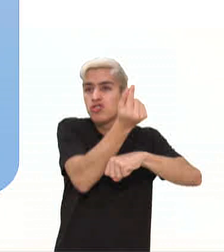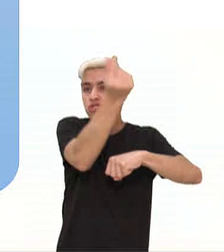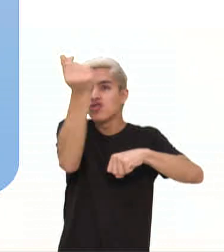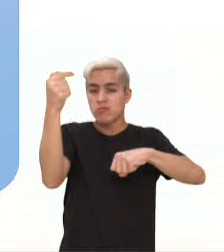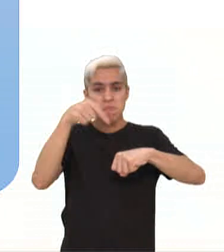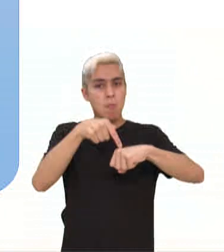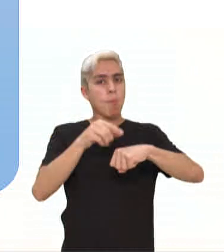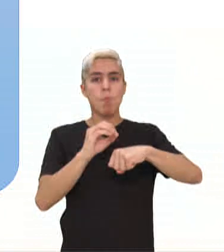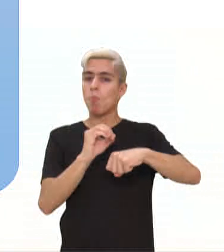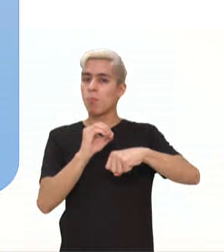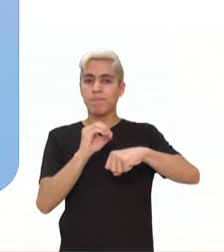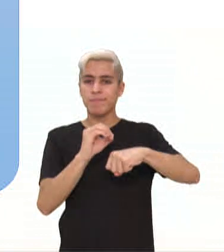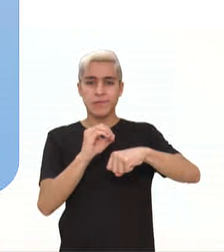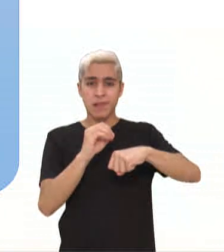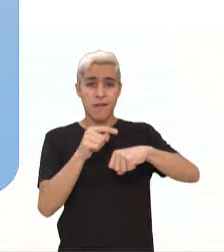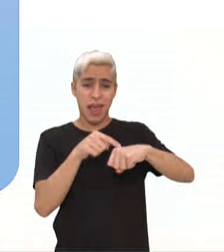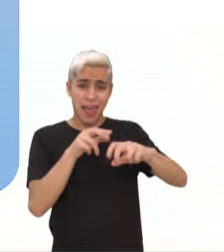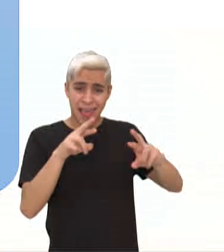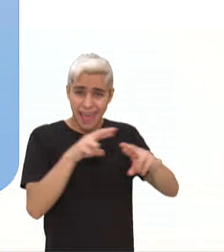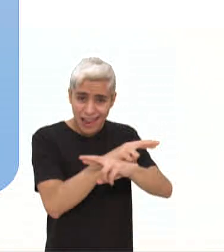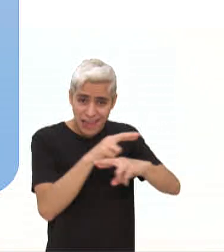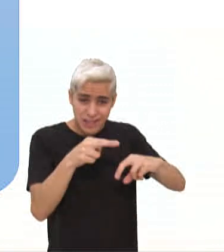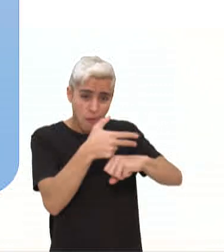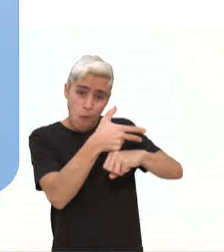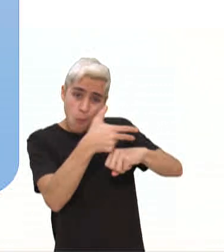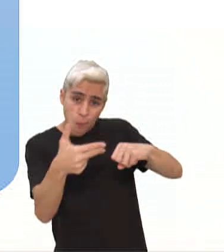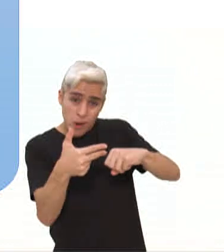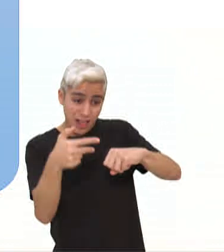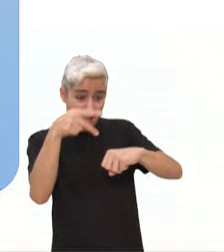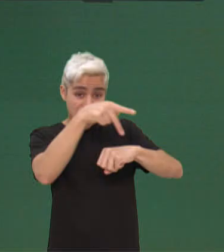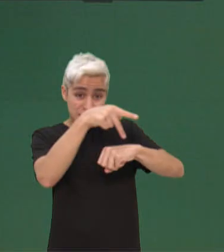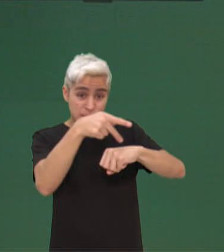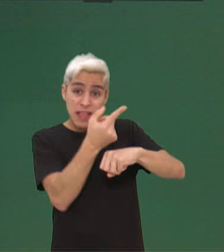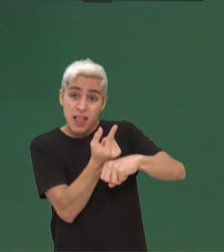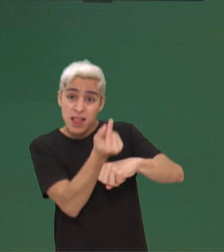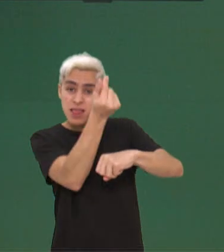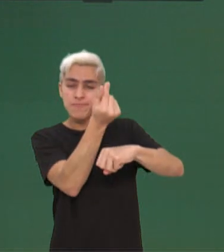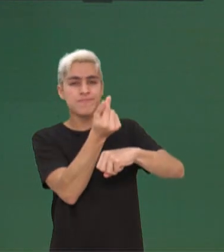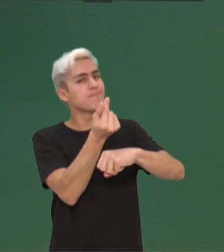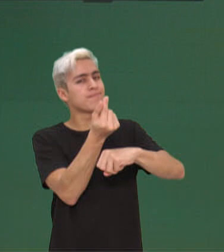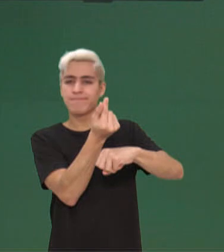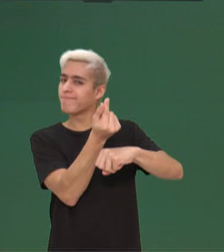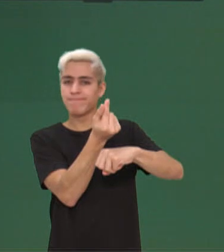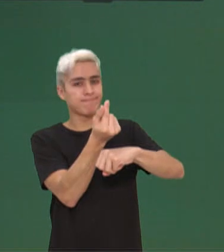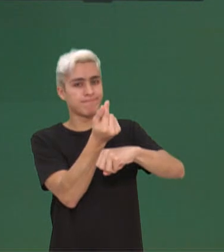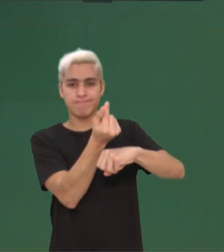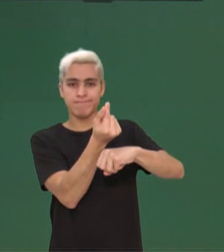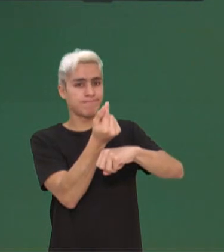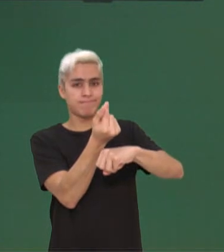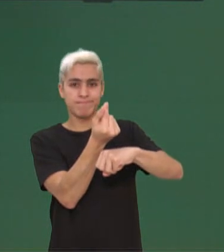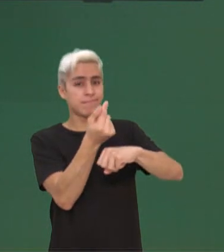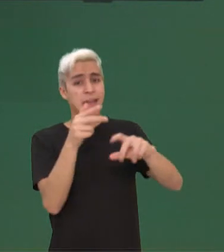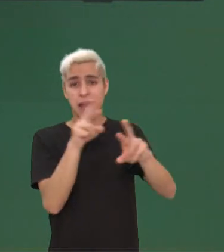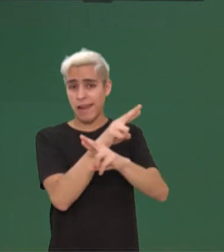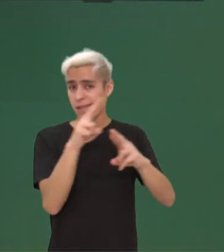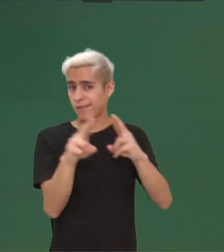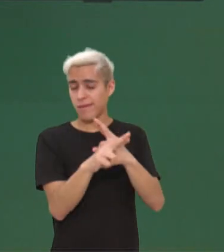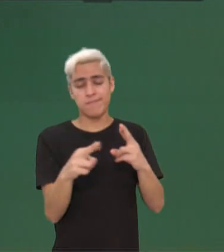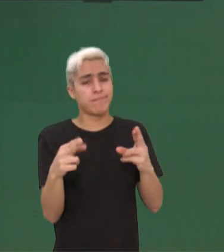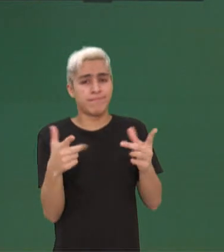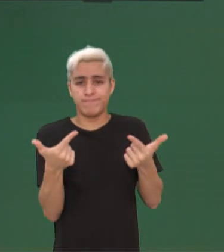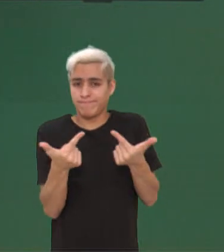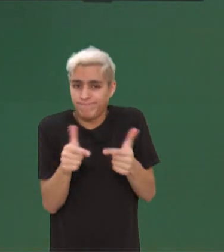do mundo. Então, por isso que não há uma ligação direta entre disponibilidade de recursos com desenvolvimento econômico dos